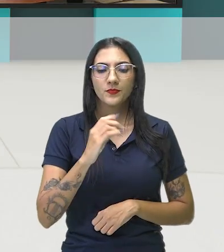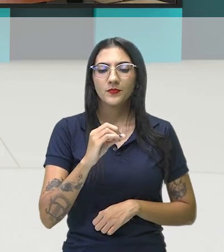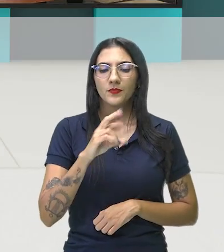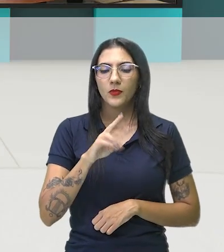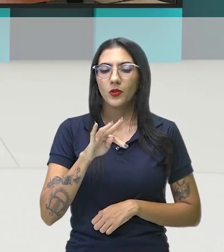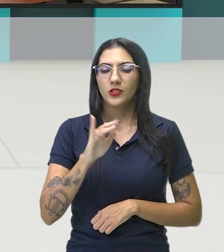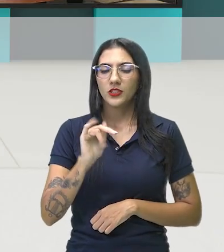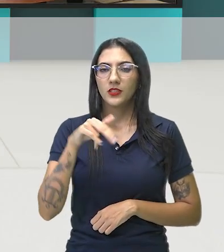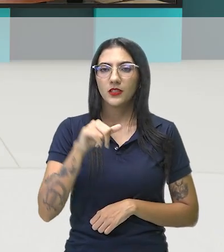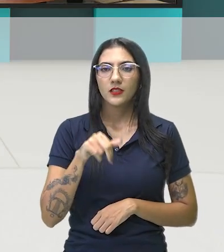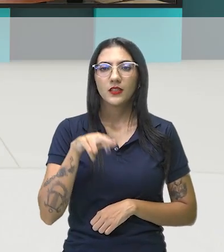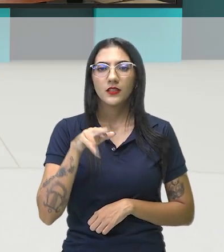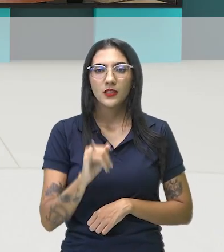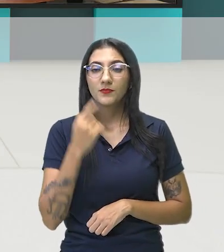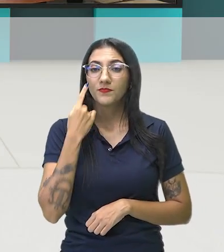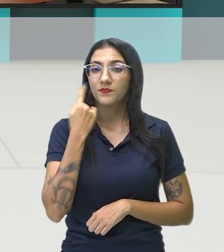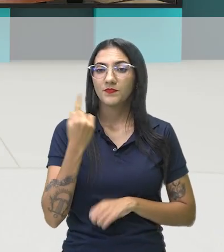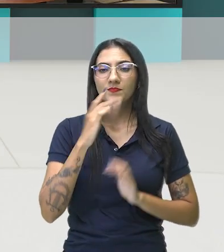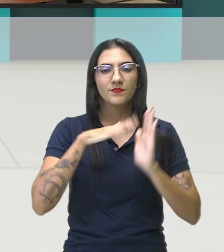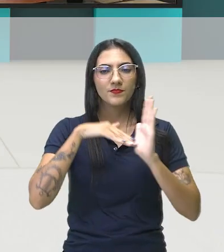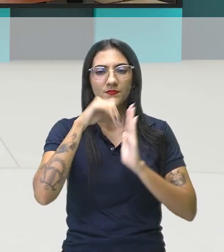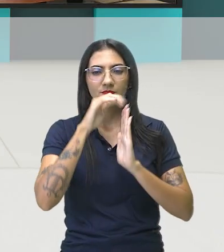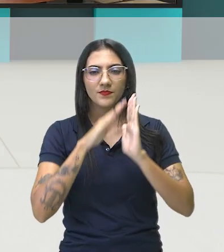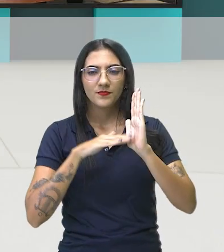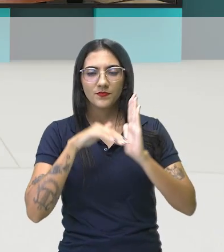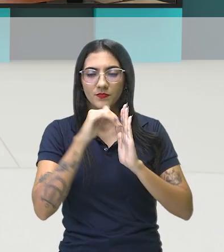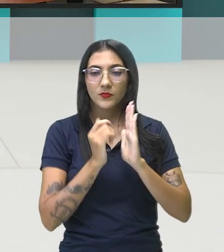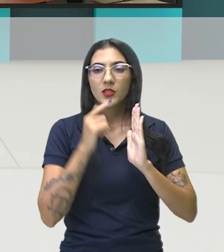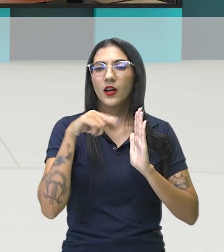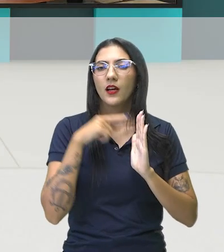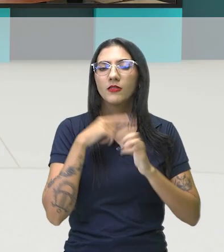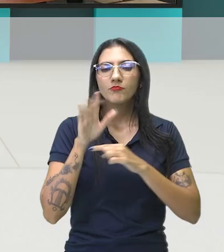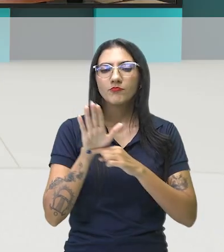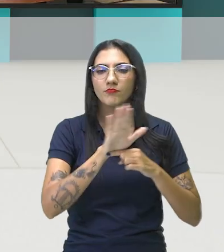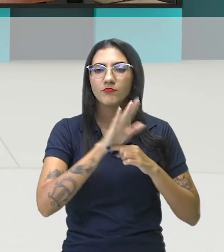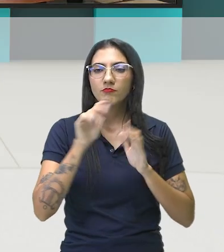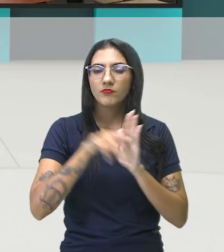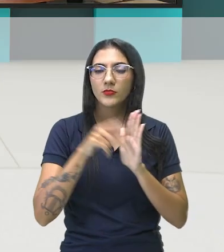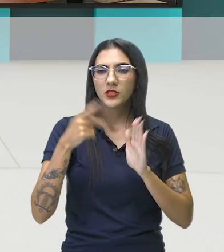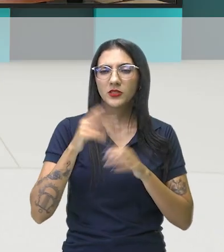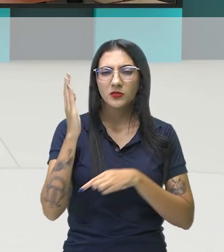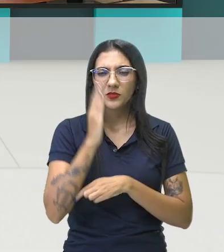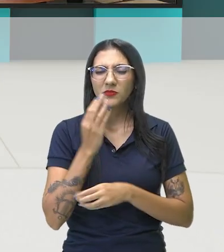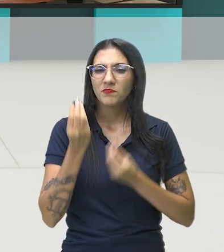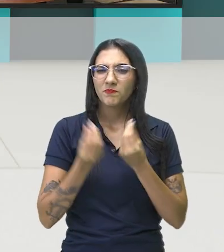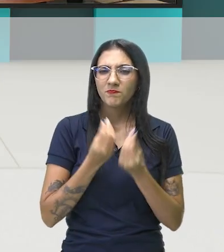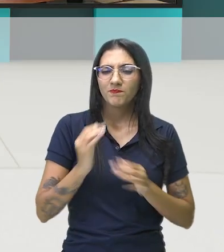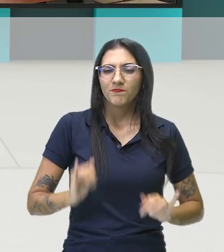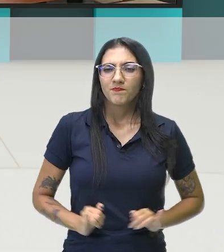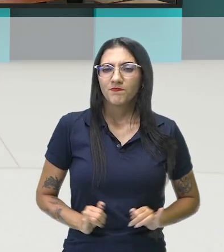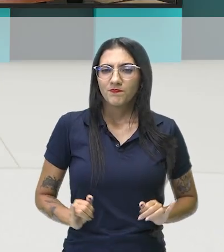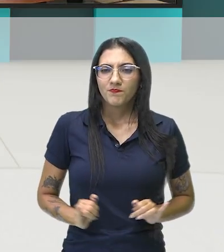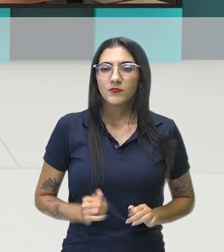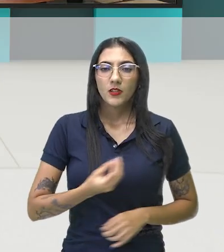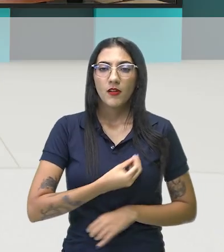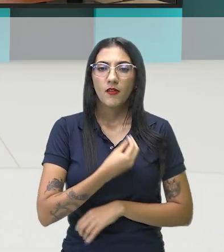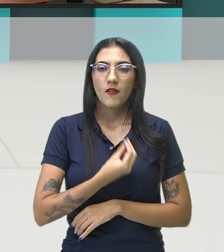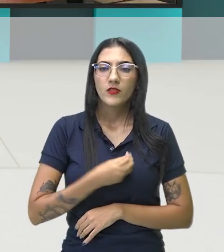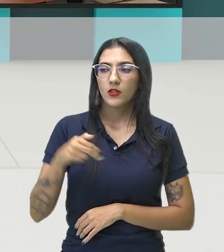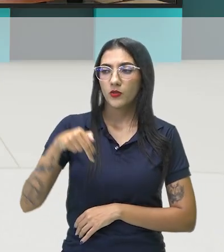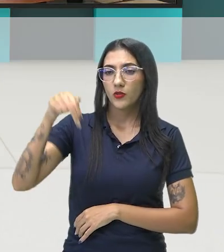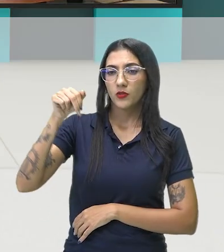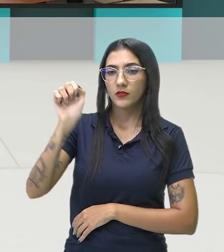aqui foi pintada em 1944. Essa pintura brasileira retrata a dura realidade da seca no Nordeste